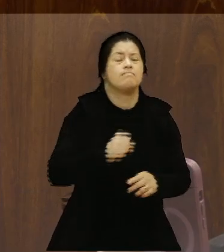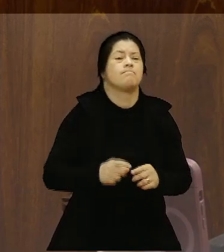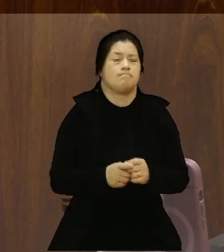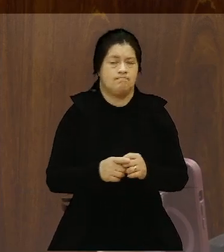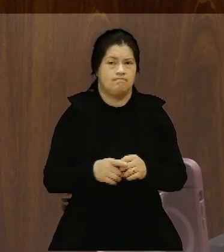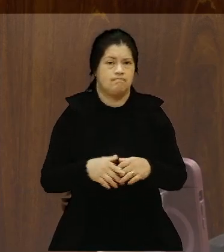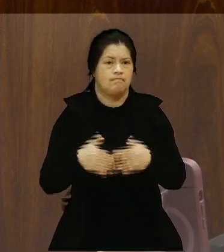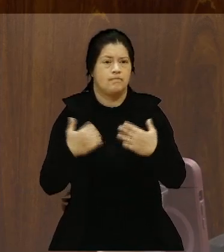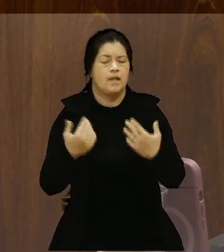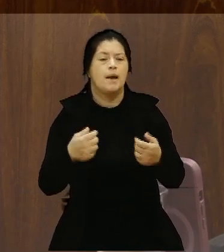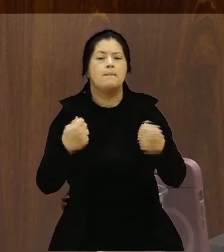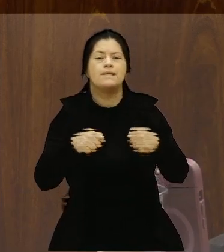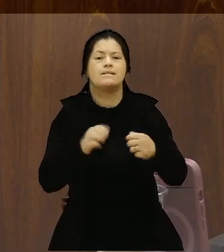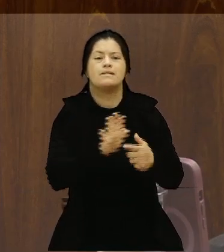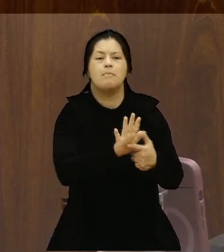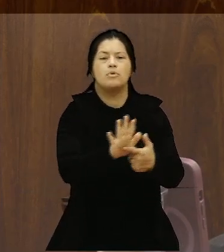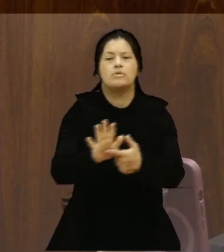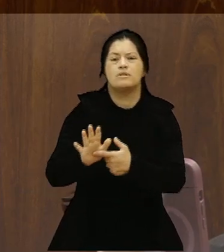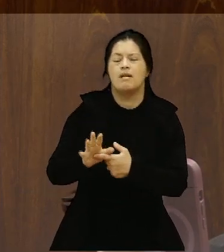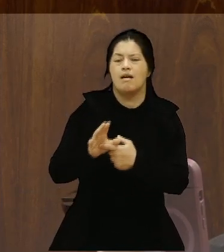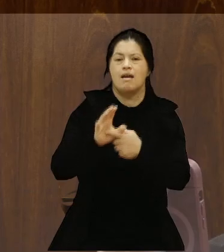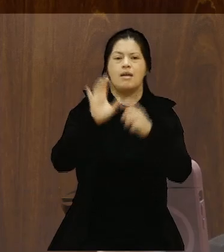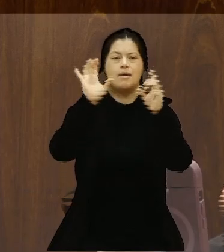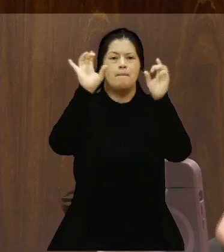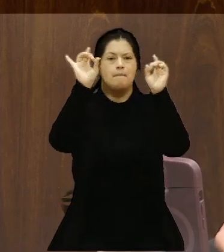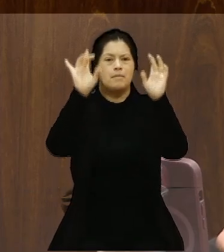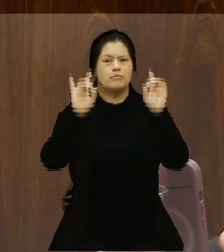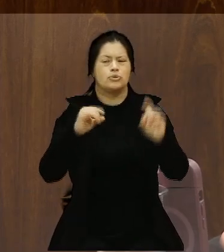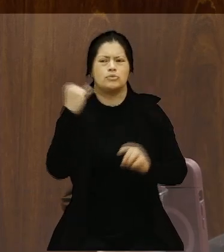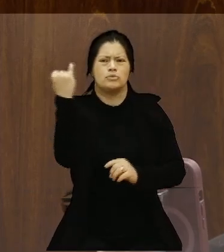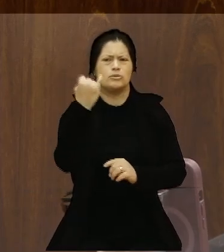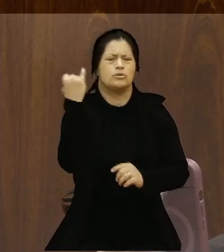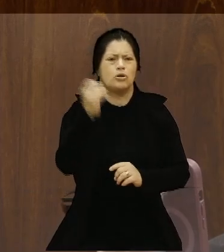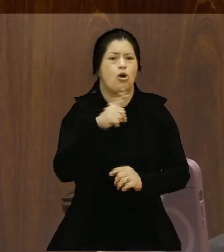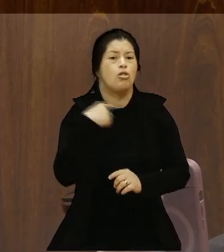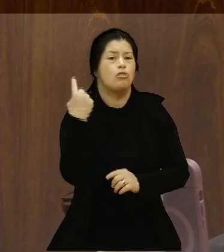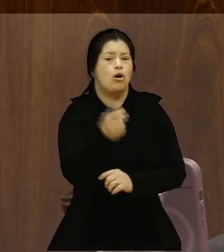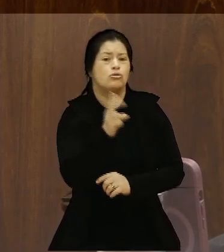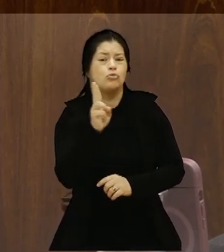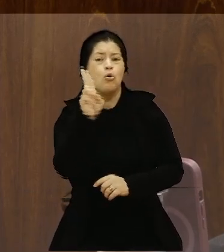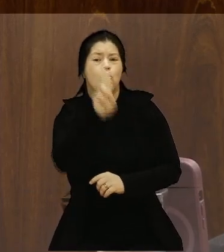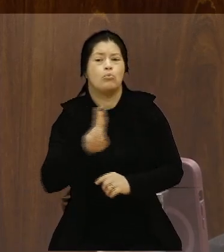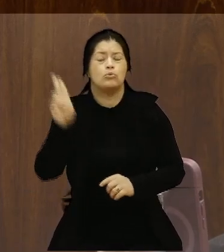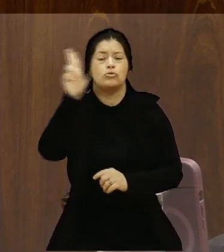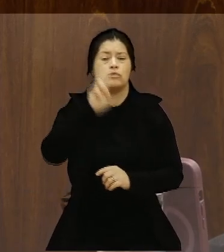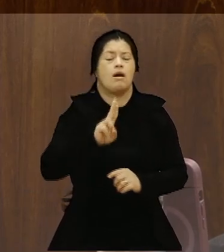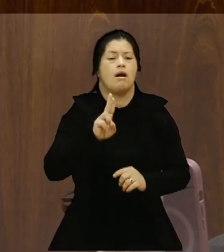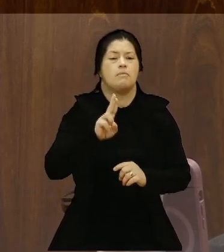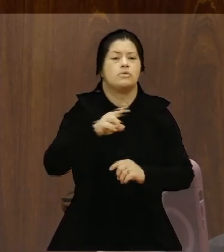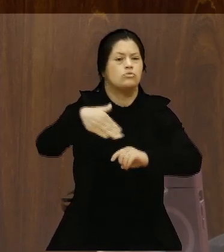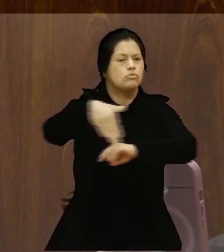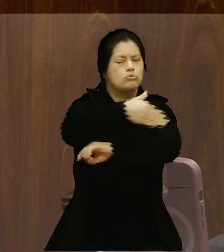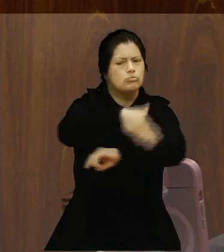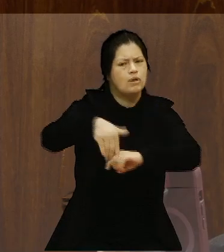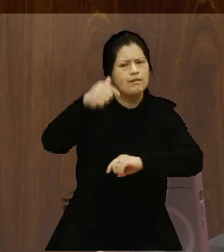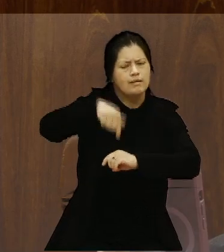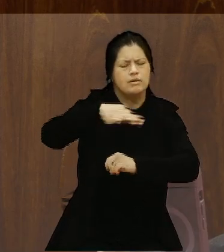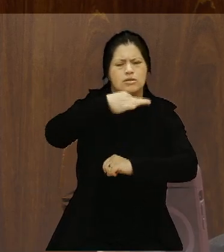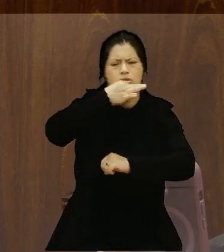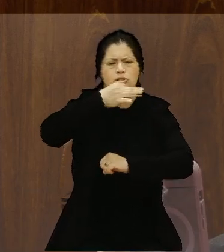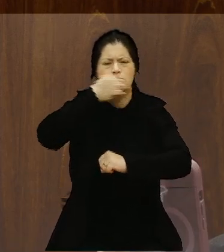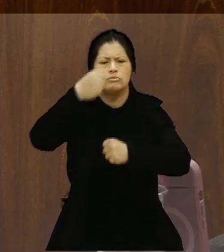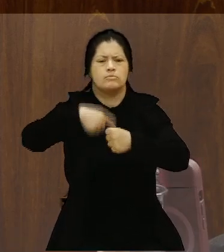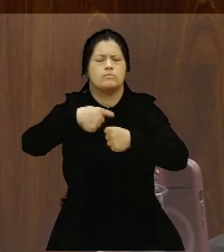do estado, mas é extremamente importante, afinal, somos nós que usamos essas rodovias, são os munícipes de Caxias que utilizam